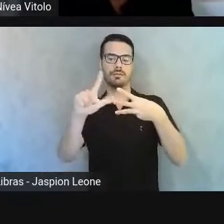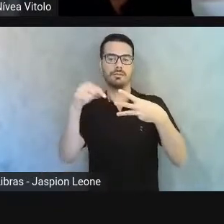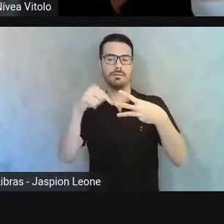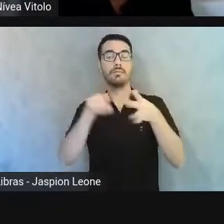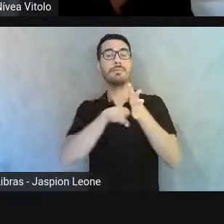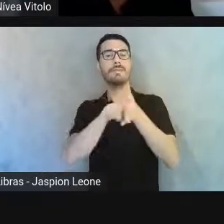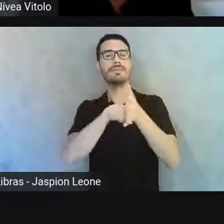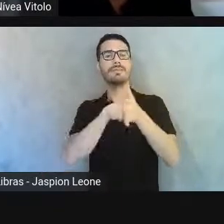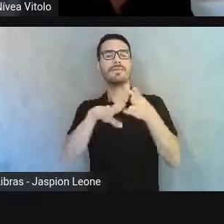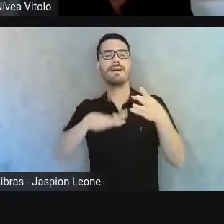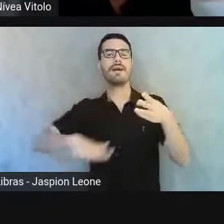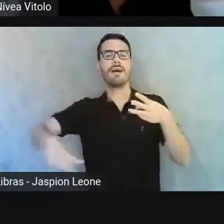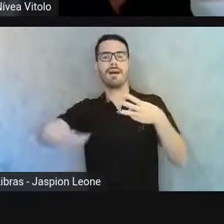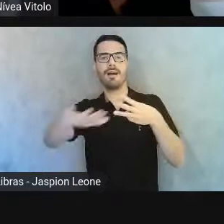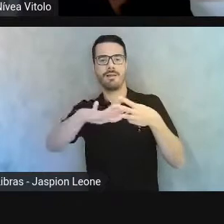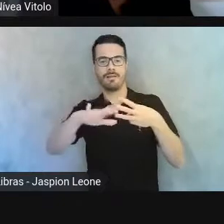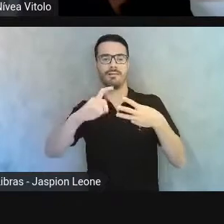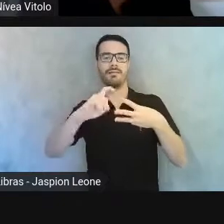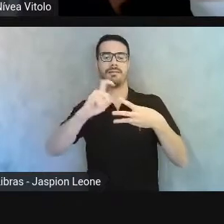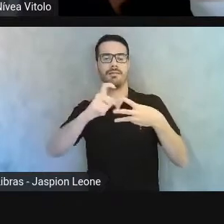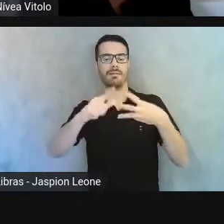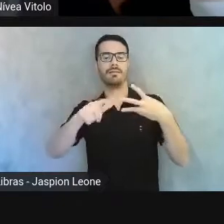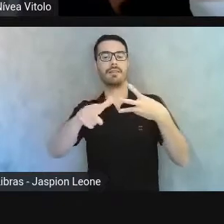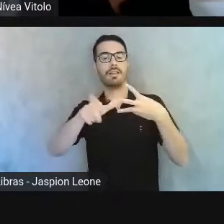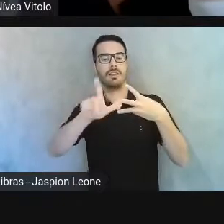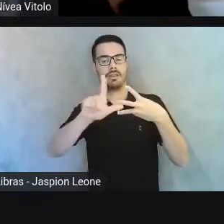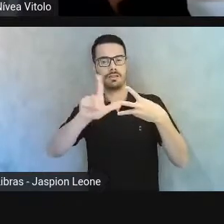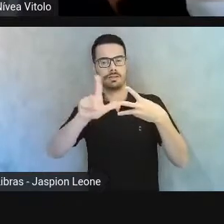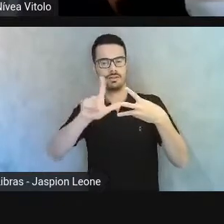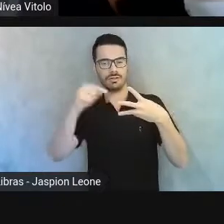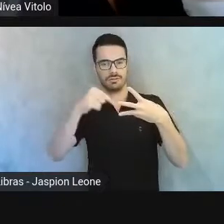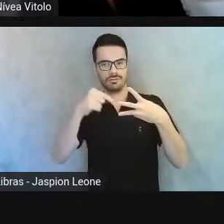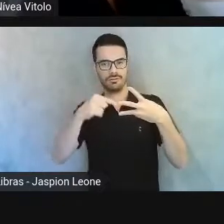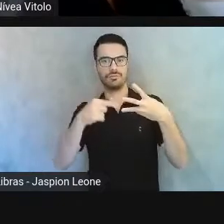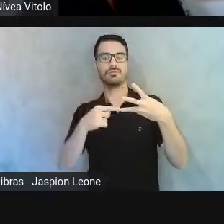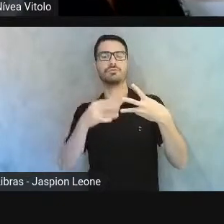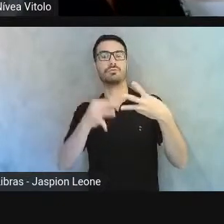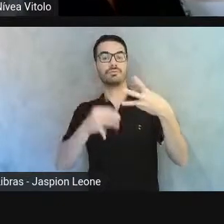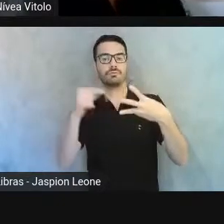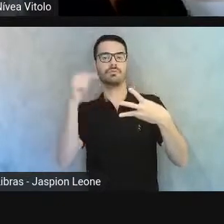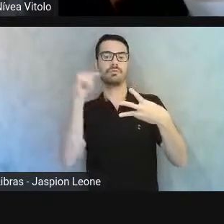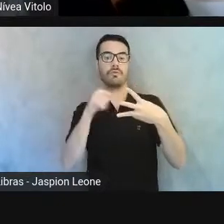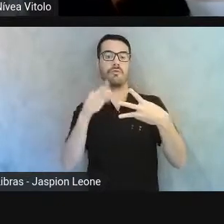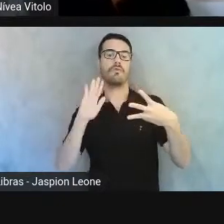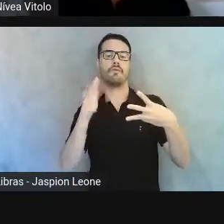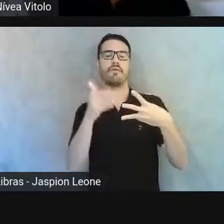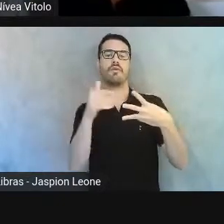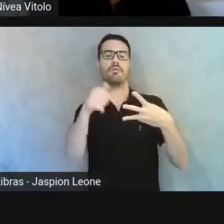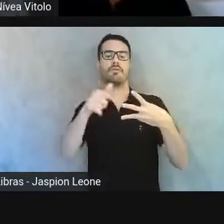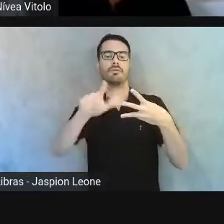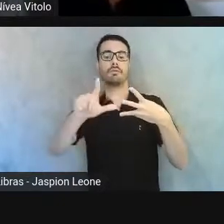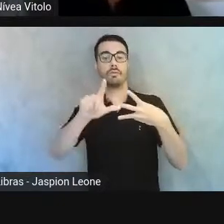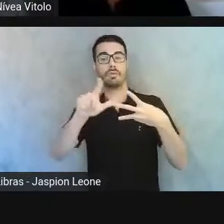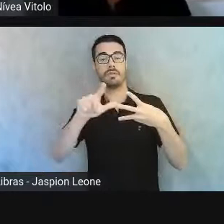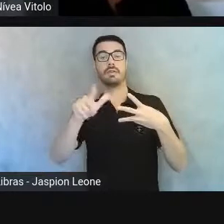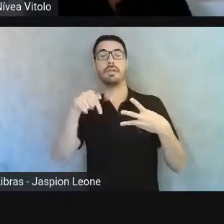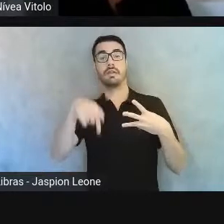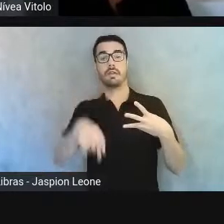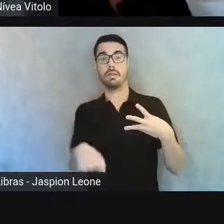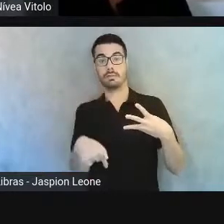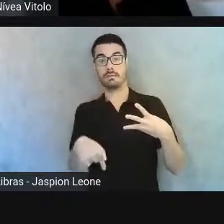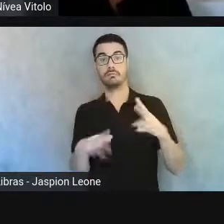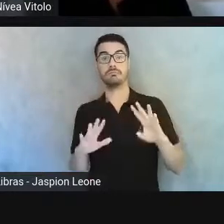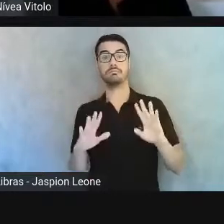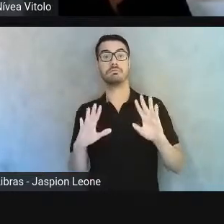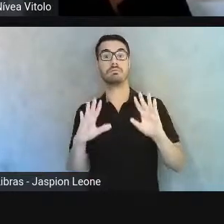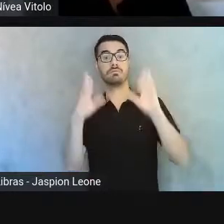legislativo. Este evento foi originalmente concebido no formato presencial. As duas